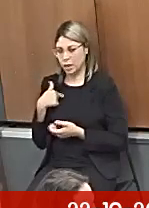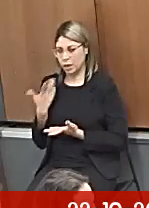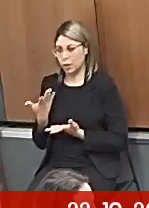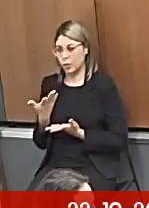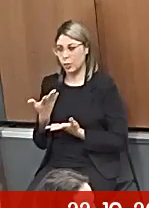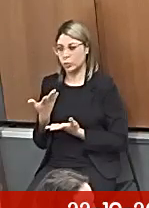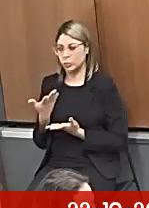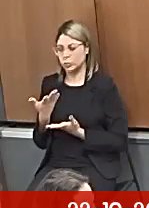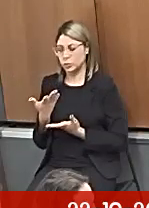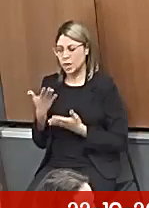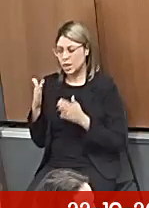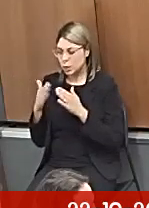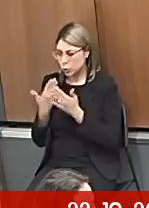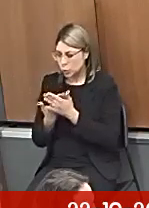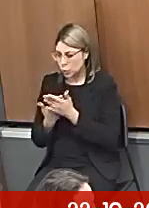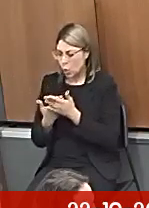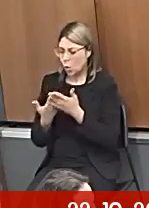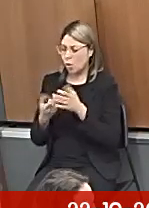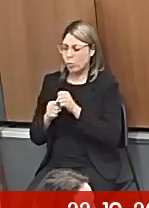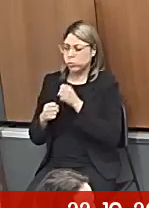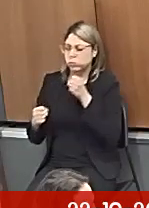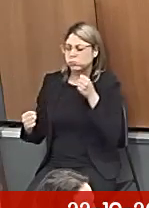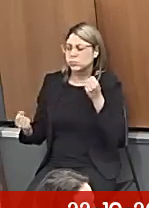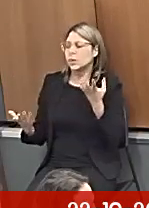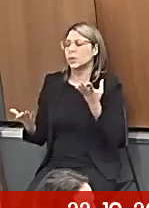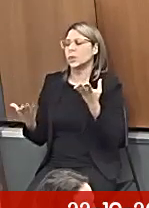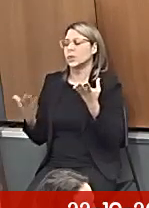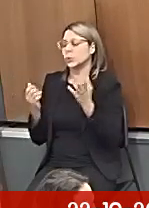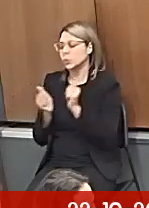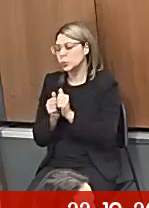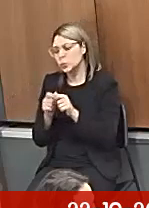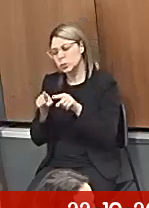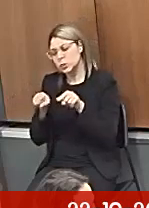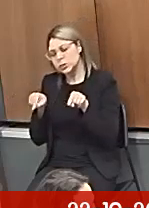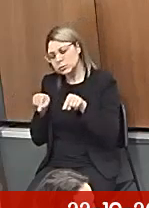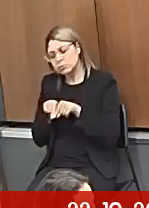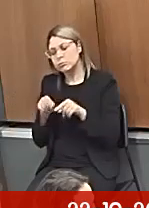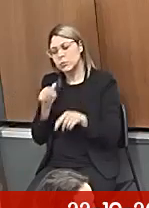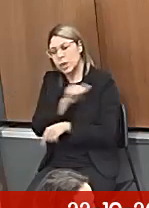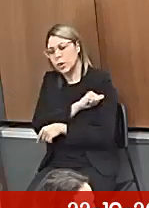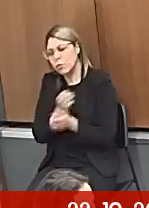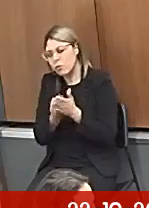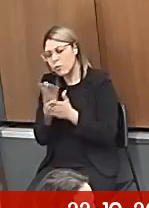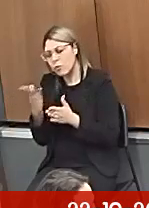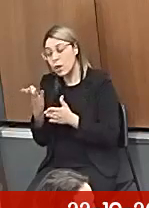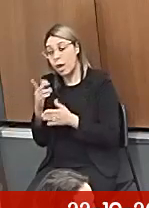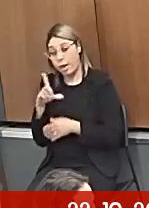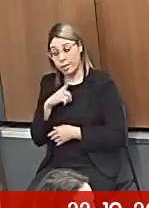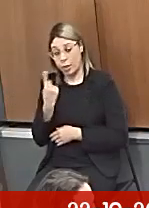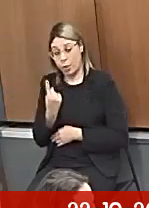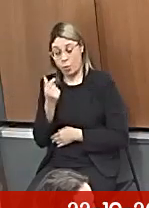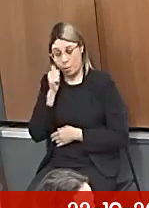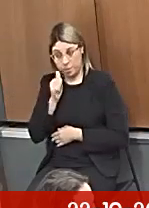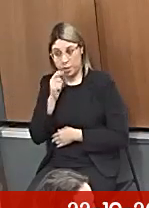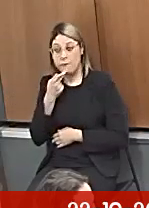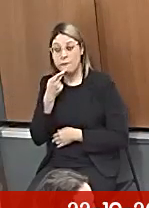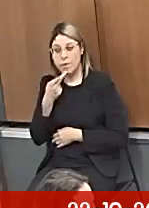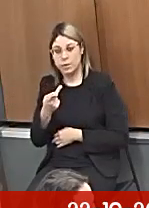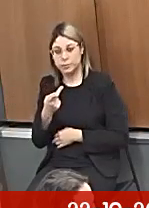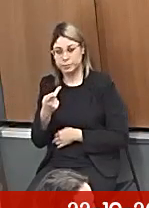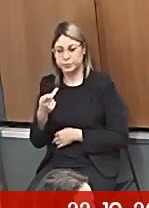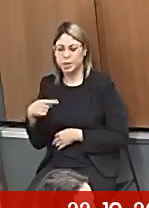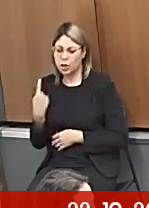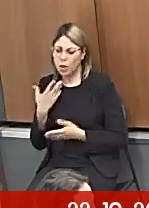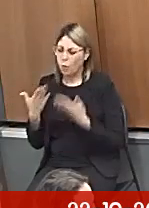grande escola aqui em Belo Horizonte, no meio de uma turma de alunas, e uma menina disse assim,